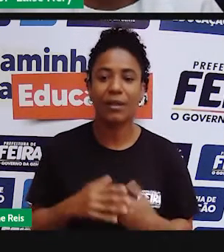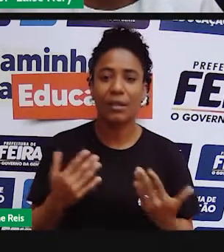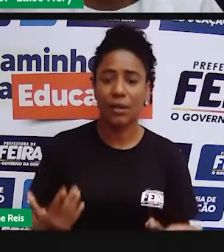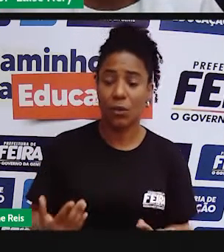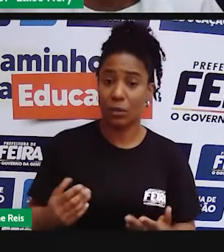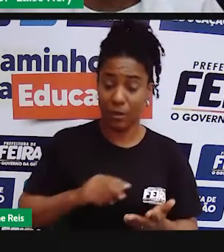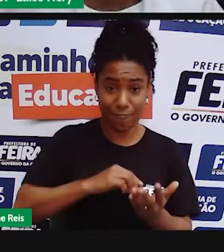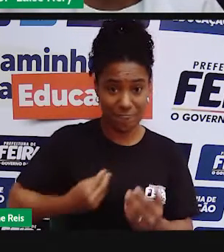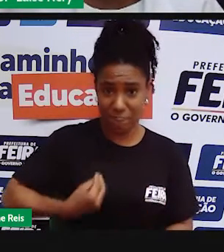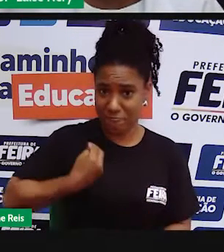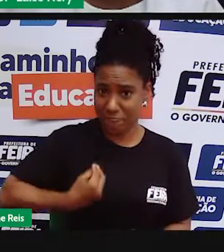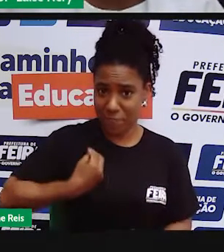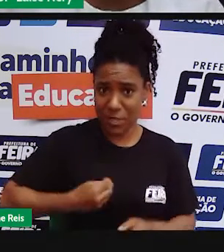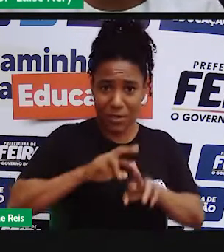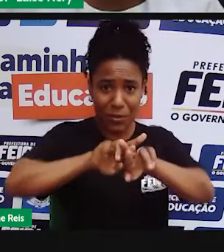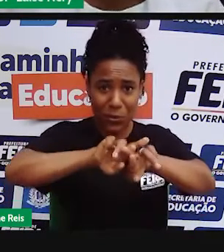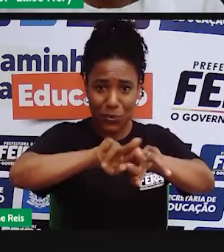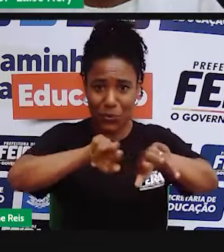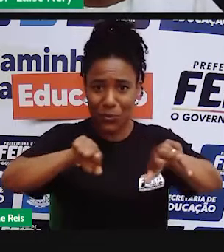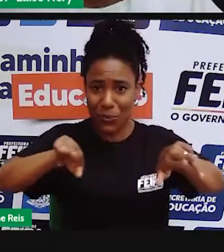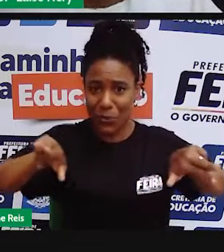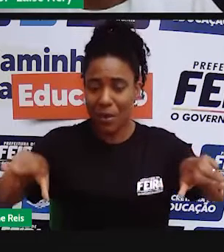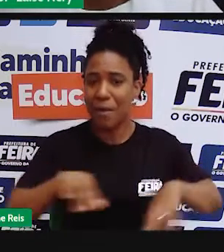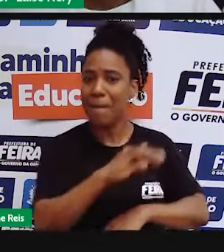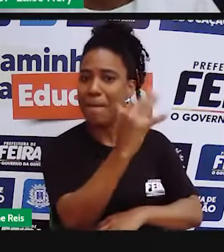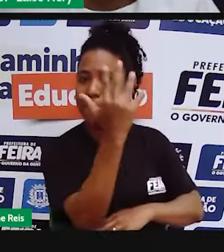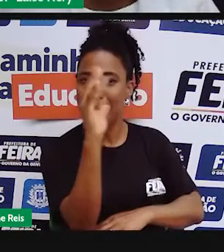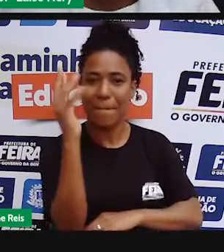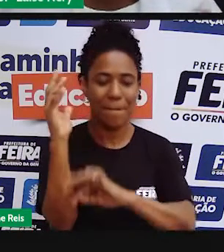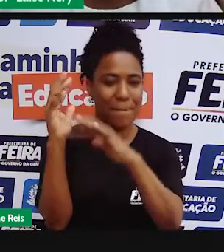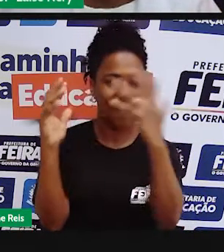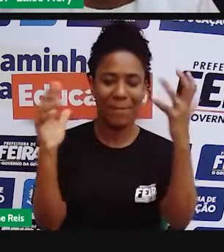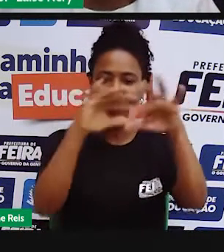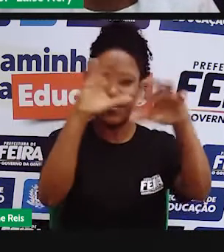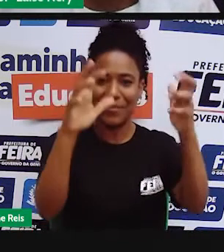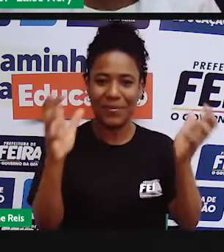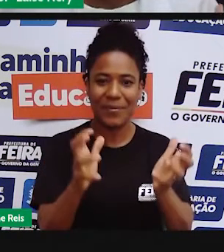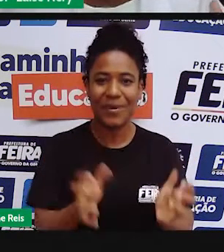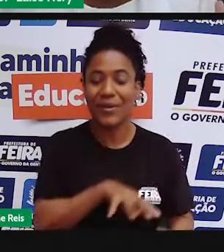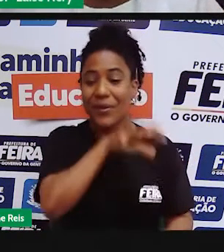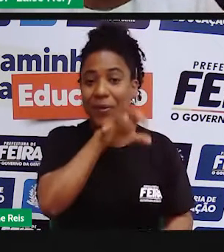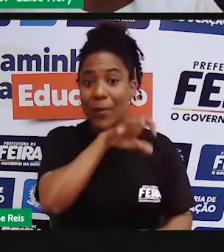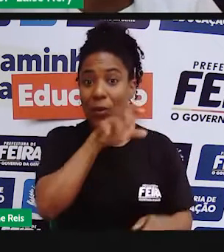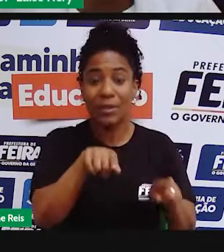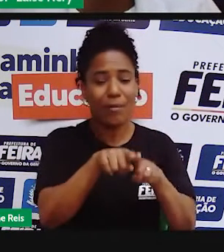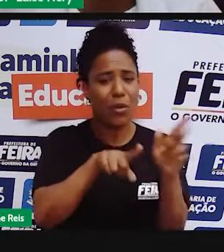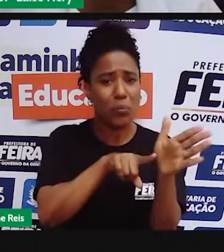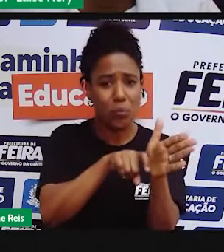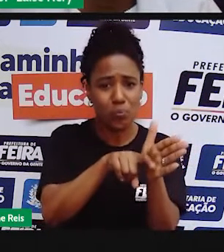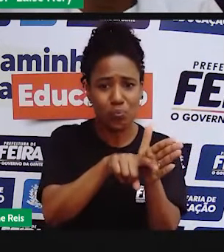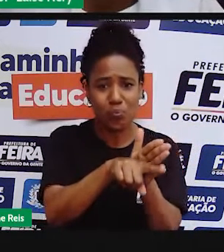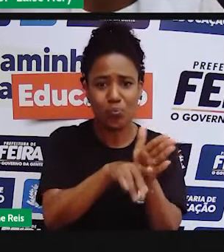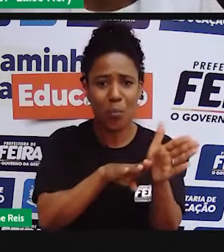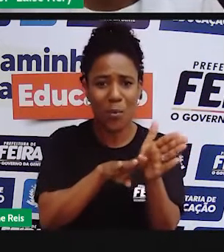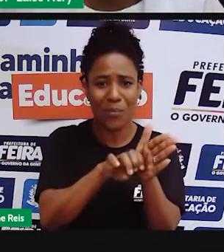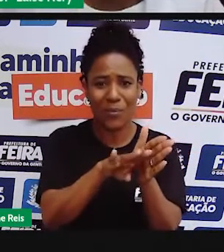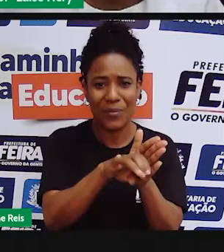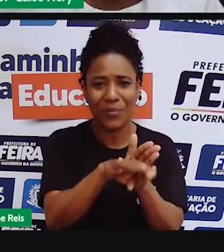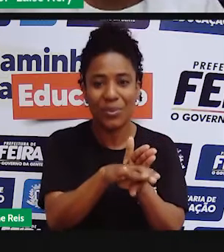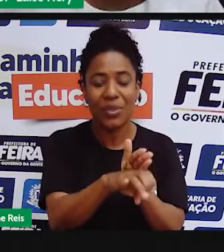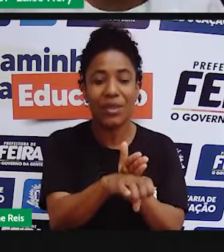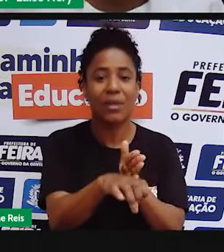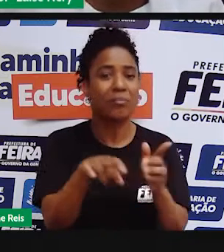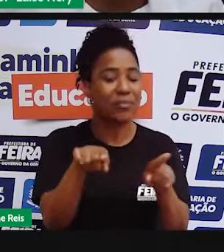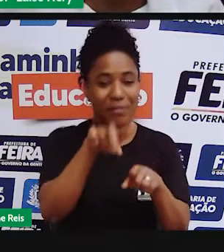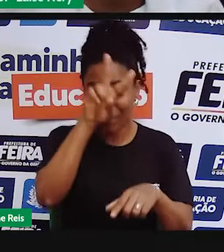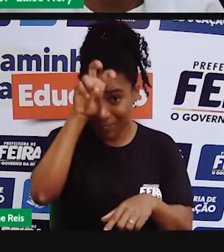Biodiversidade é formada por espécies vivas que compreende plantas, animais e micro-organismos que povoam